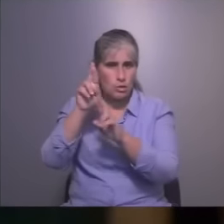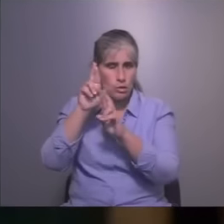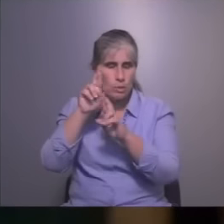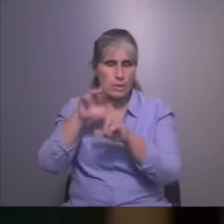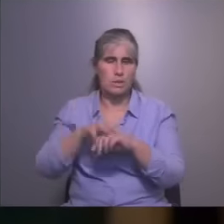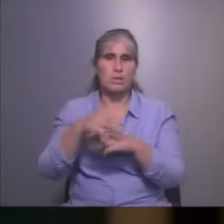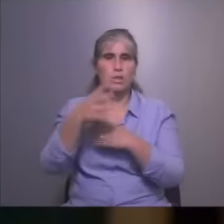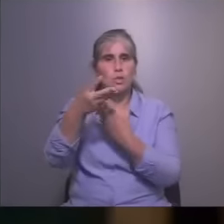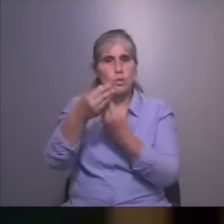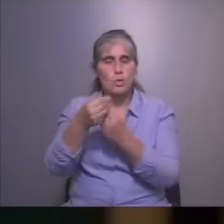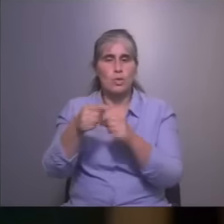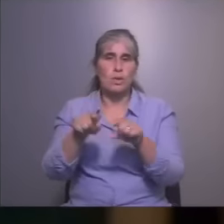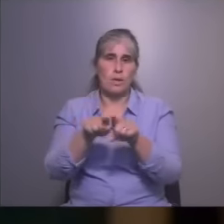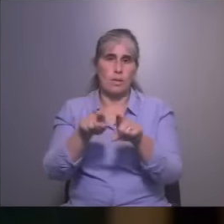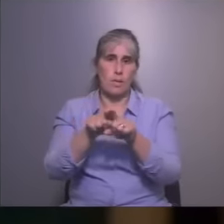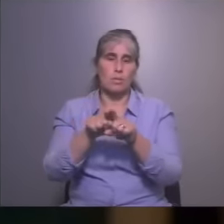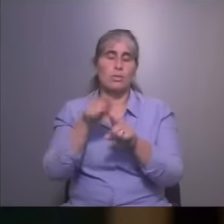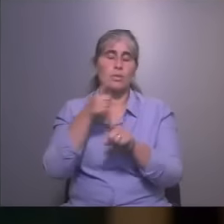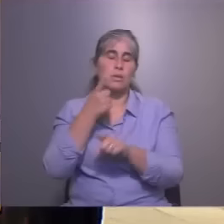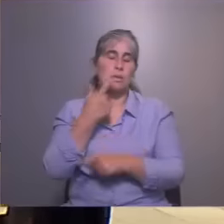a infância e o futuro.